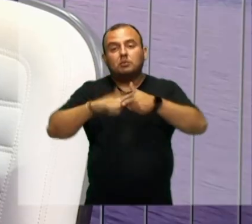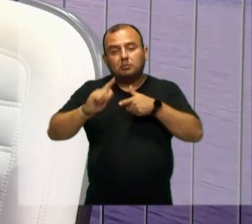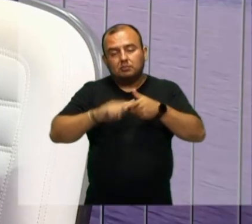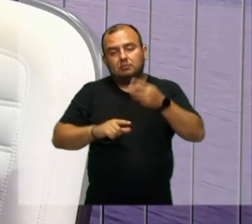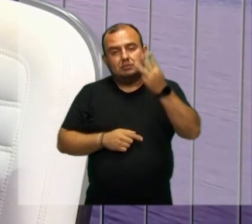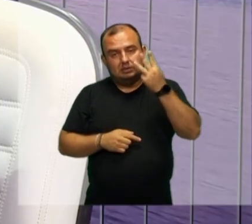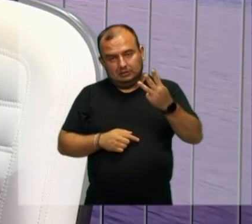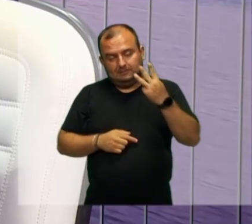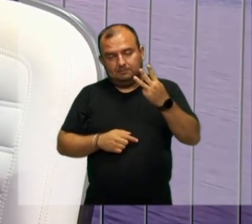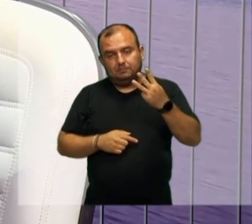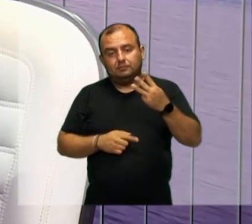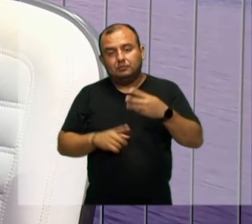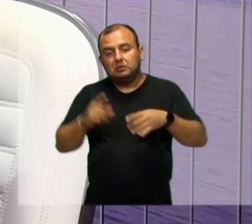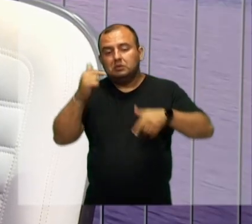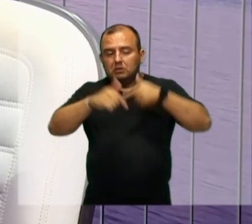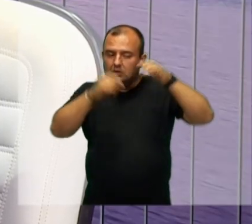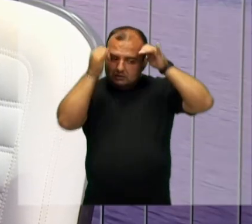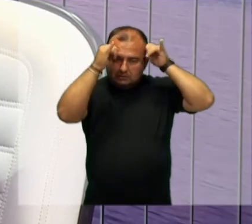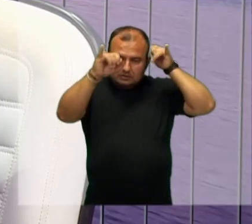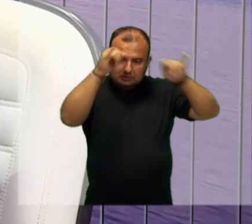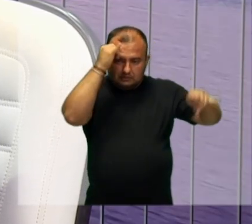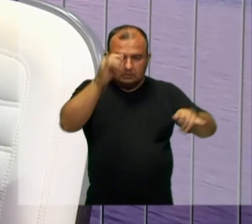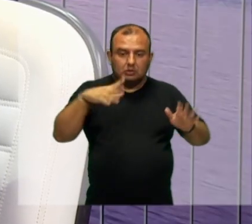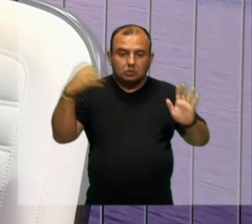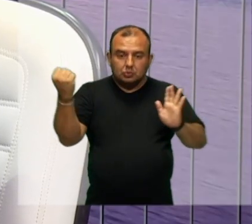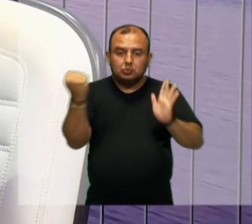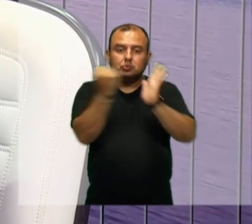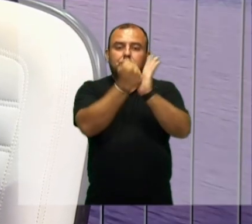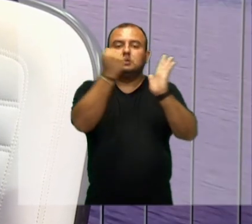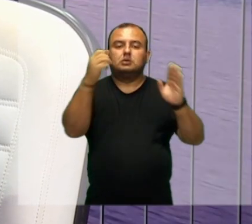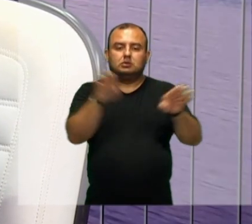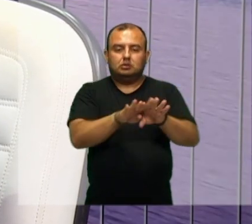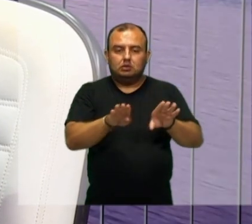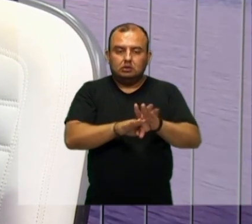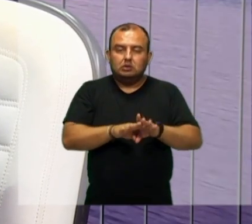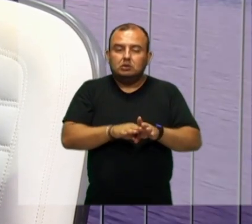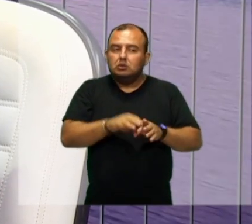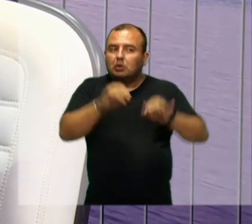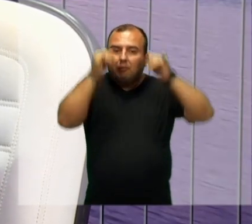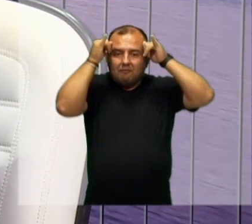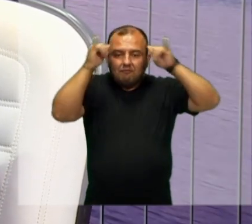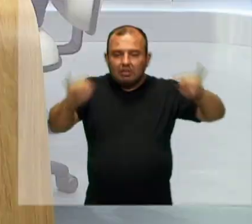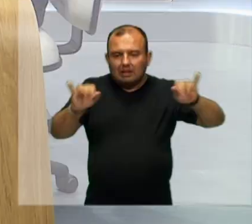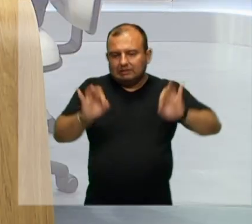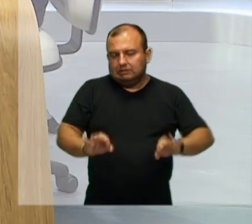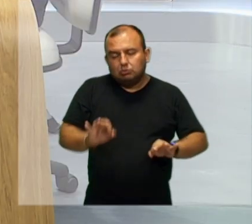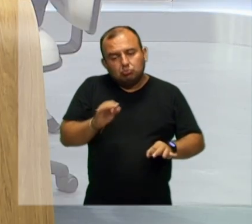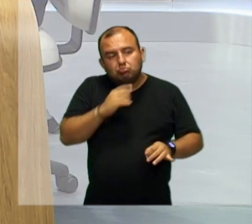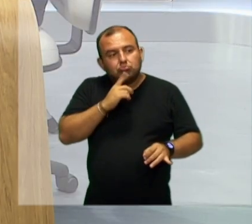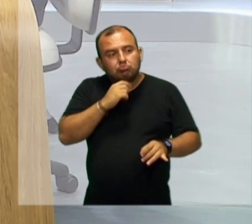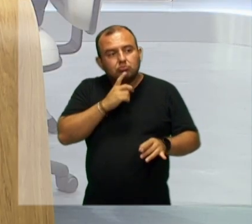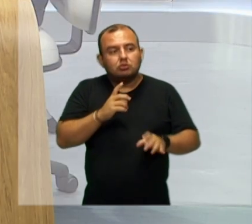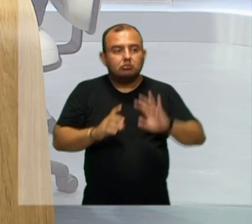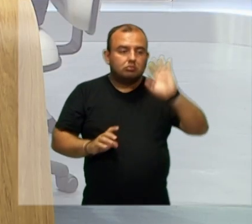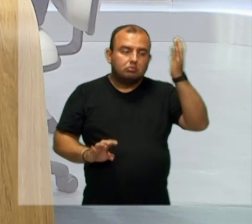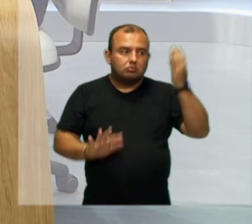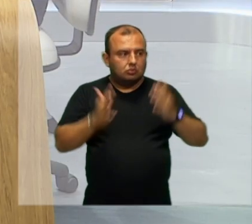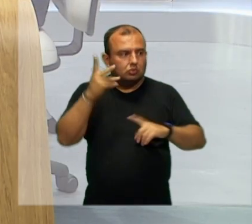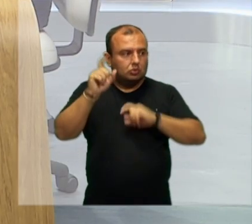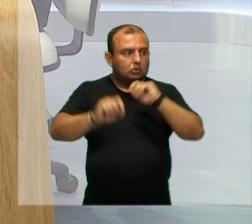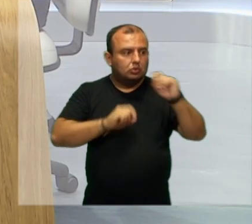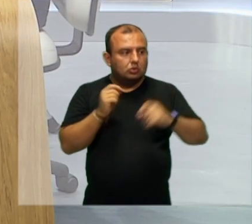trabalho preventivo. É claro que eu sabia que o impacto, tu não tem como prevenir. Então, isso